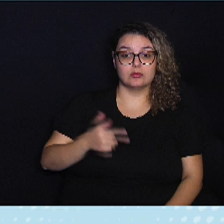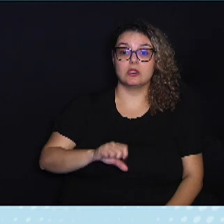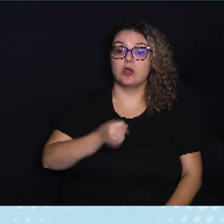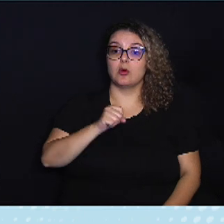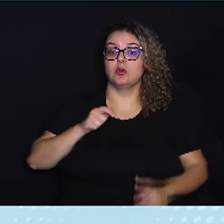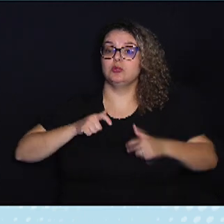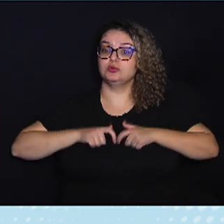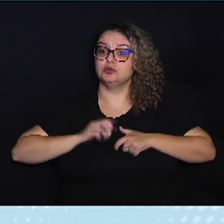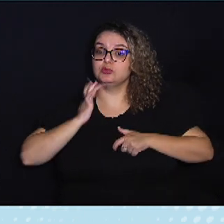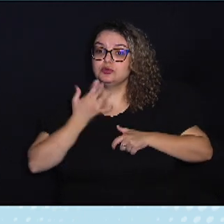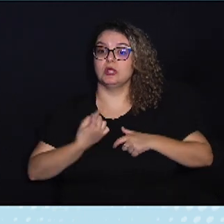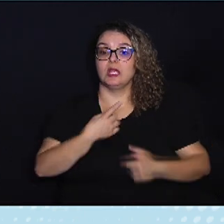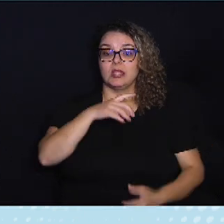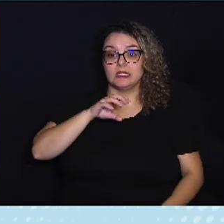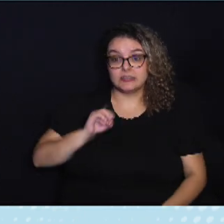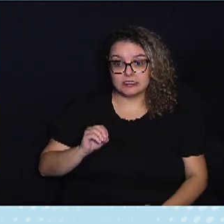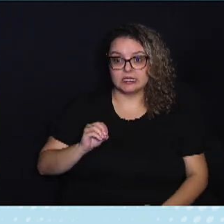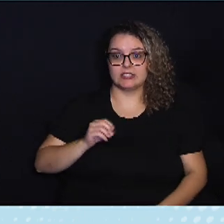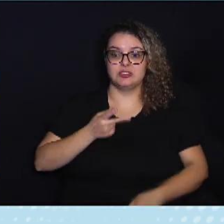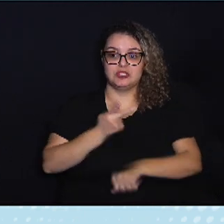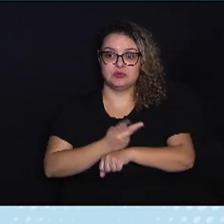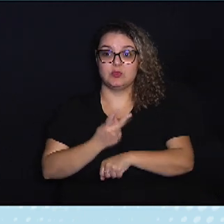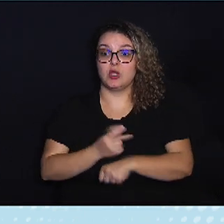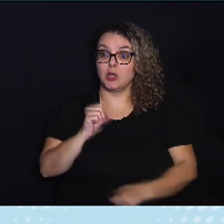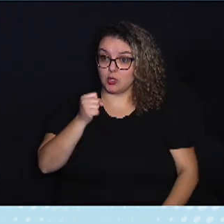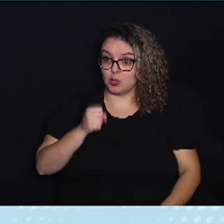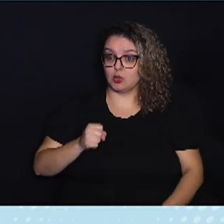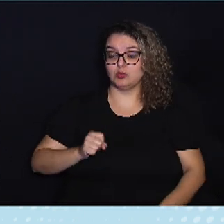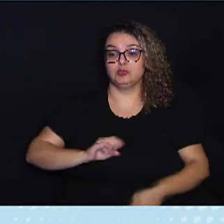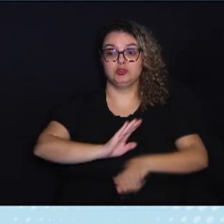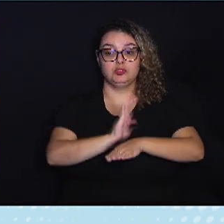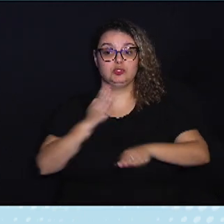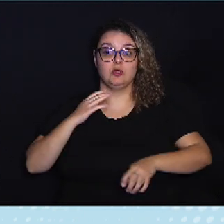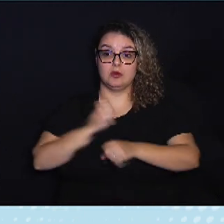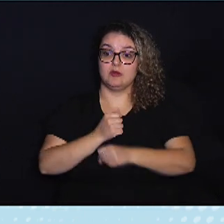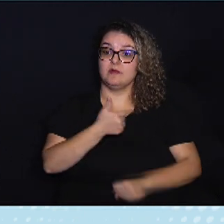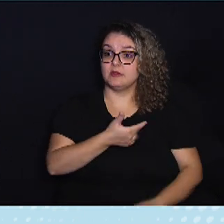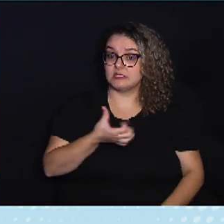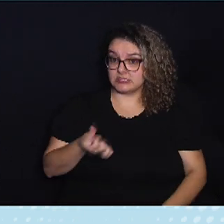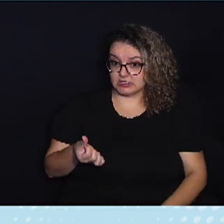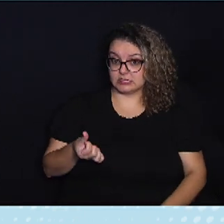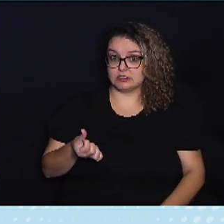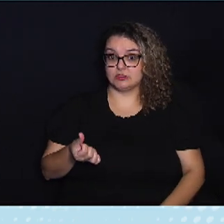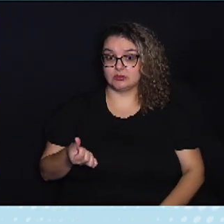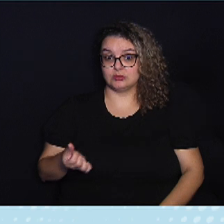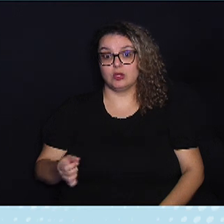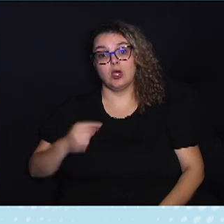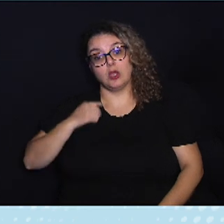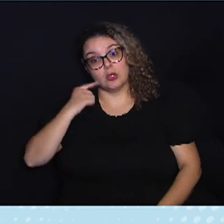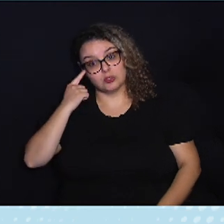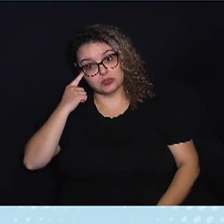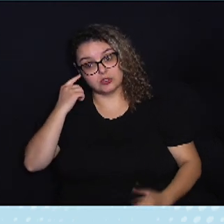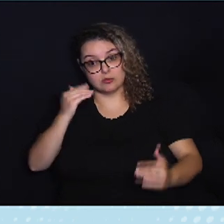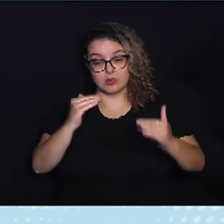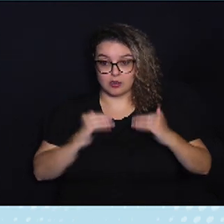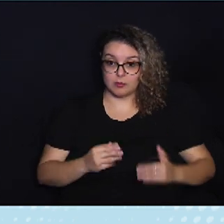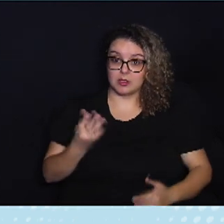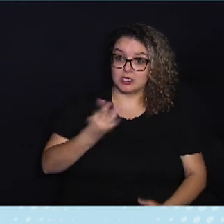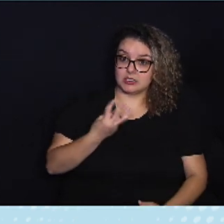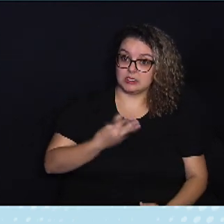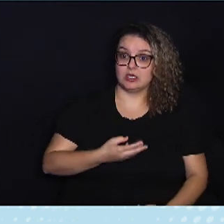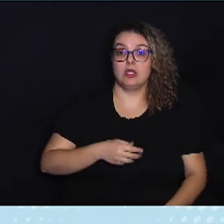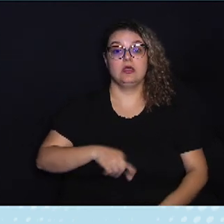ouro, 10 medalhas de prata, 8 de bronze, totalizando 26. Com isso, o Japão caiu para a terceira